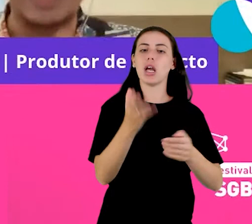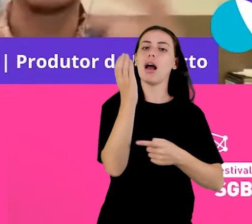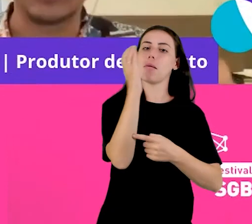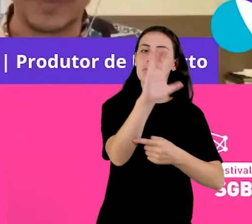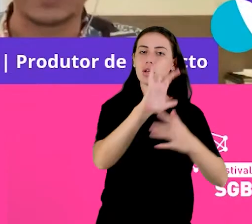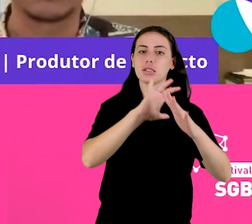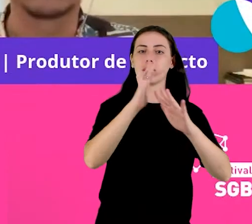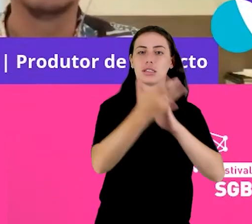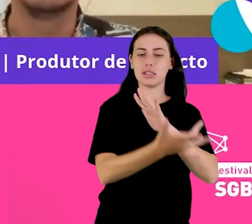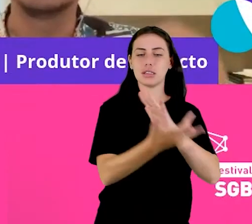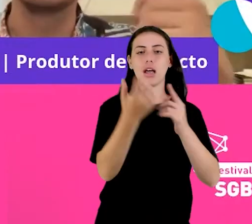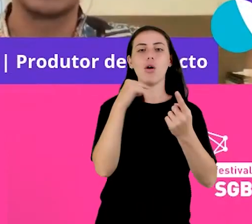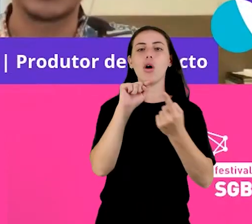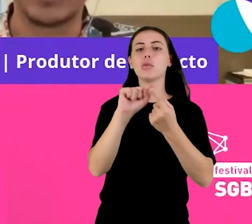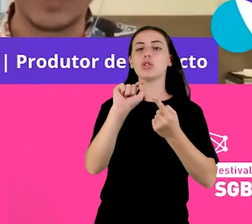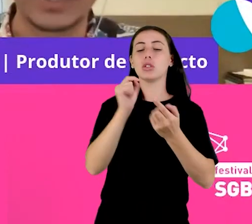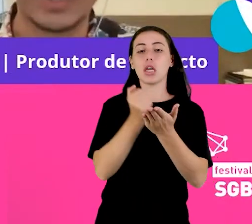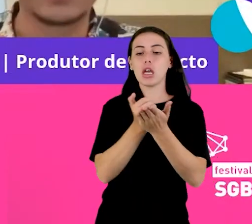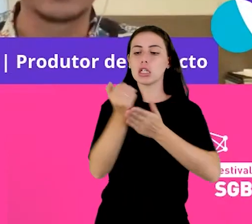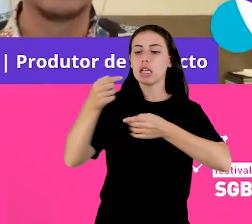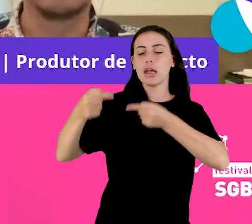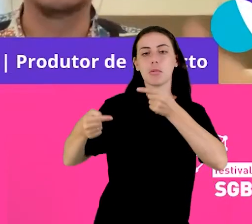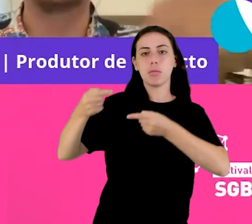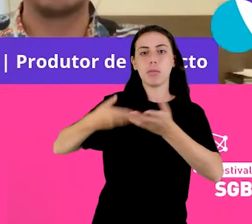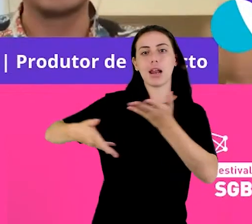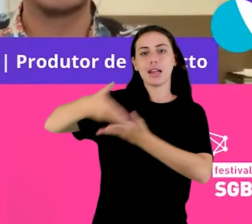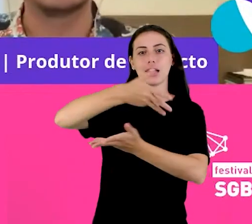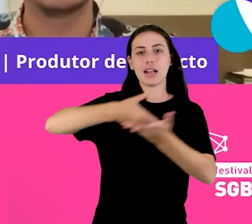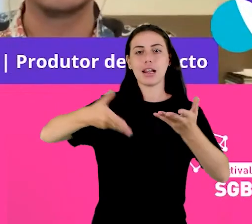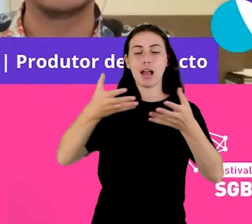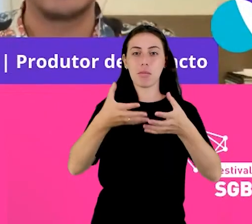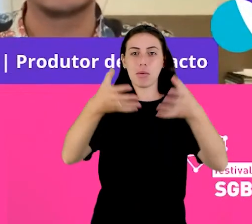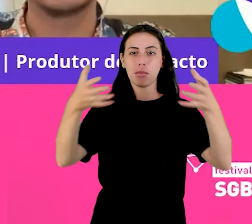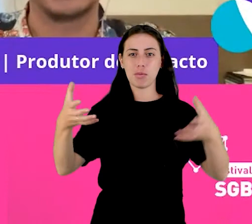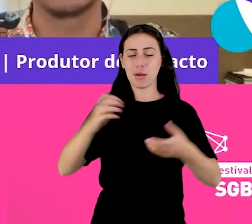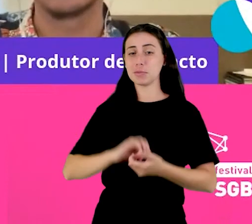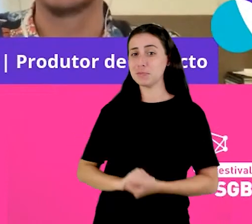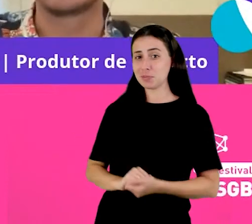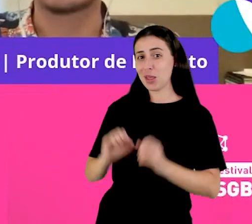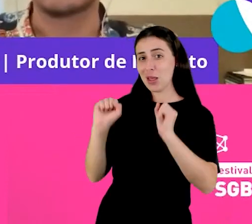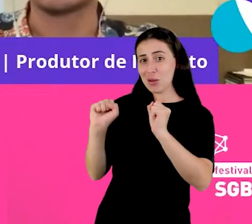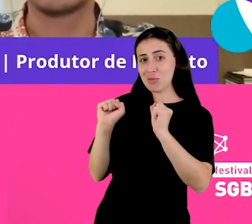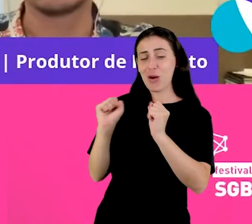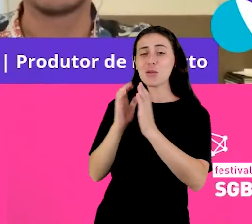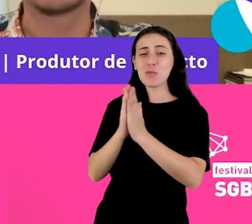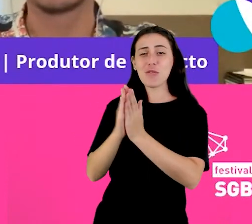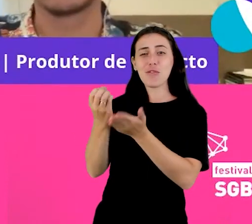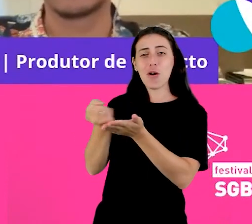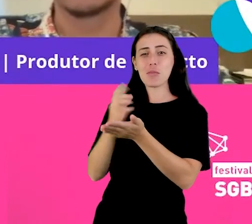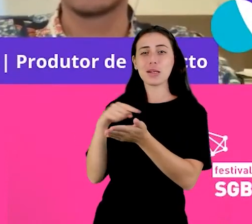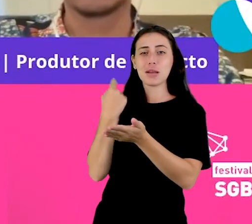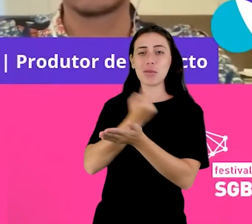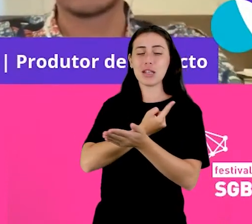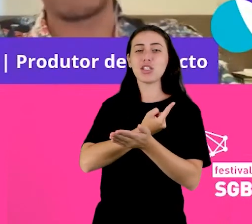vamos falar só sobre esse assunto e também deixar disponível nas redes para aumentar esse debate, esse diálogo, né? Você